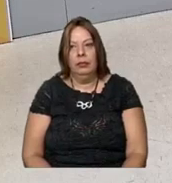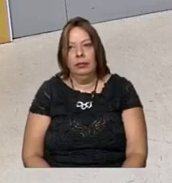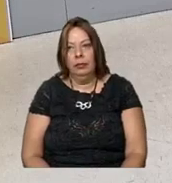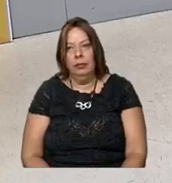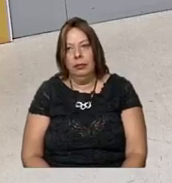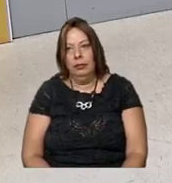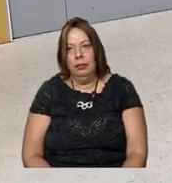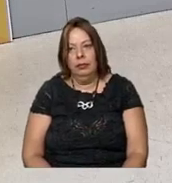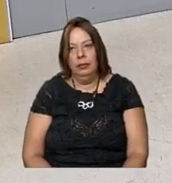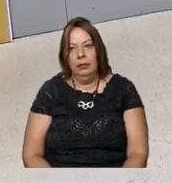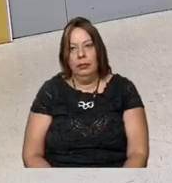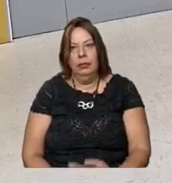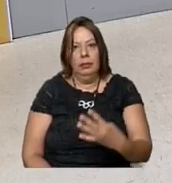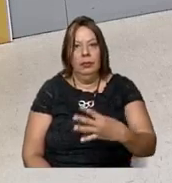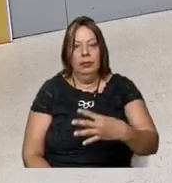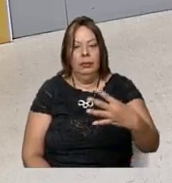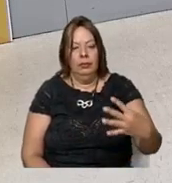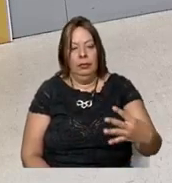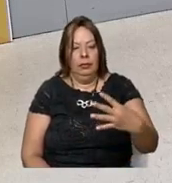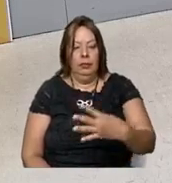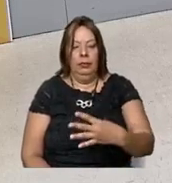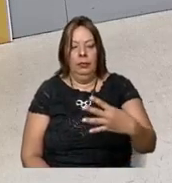45. Tem também